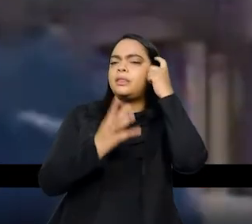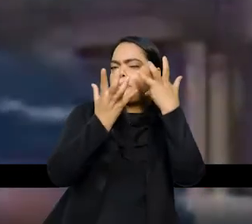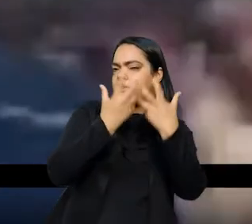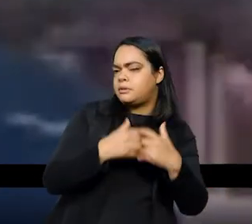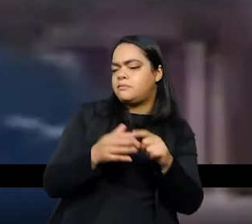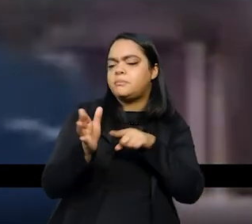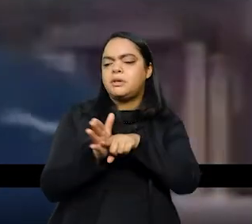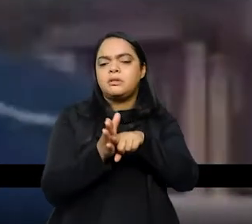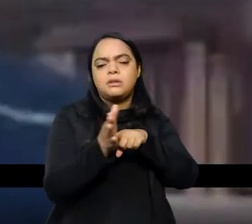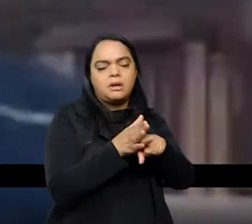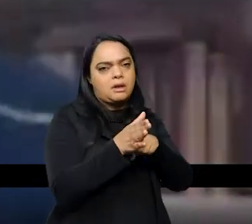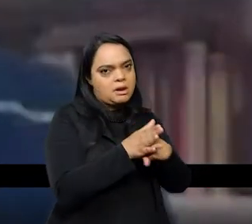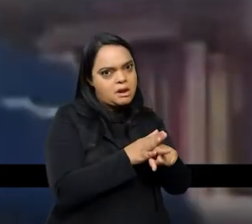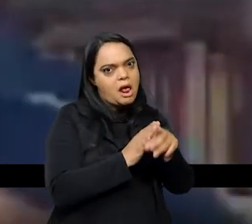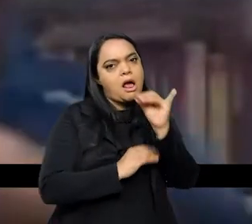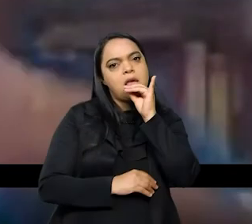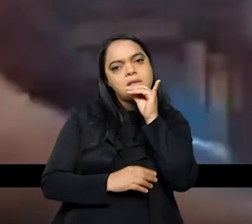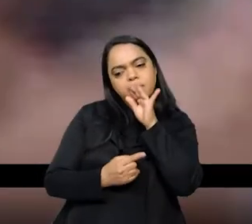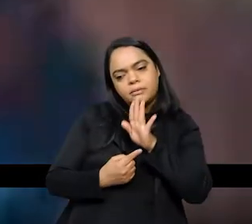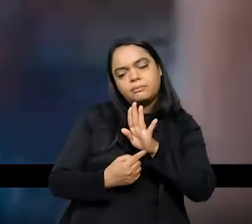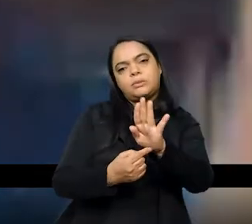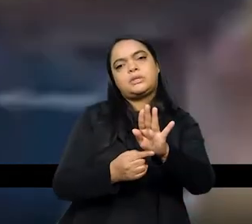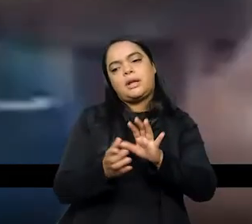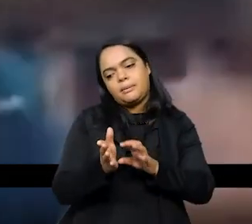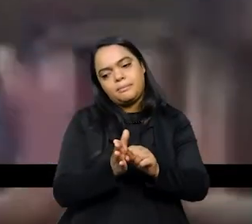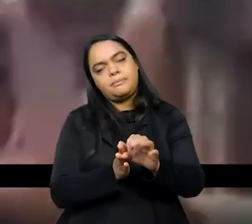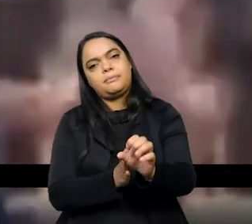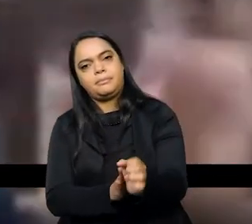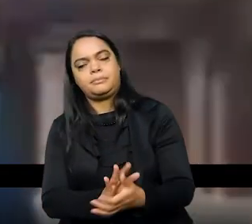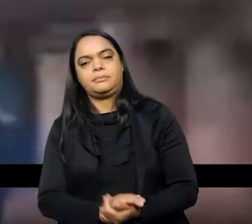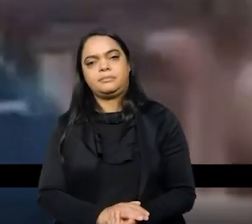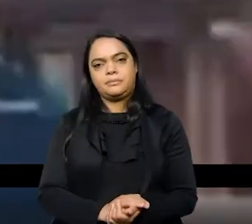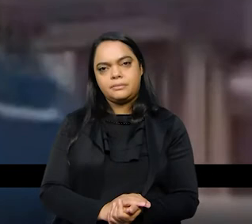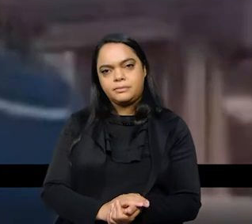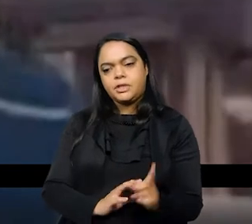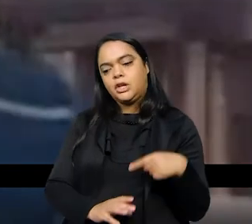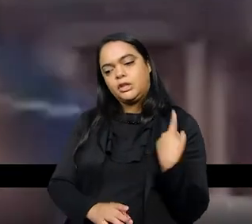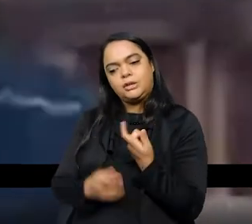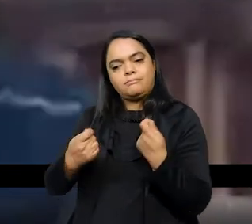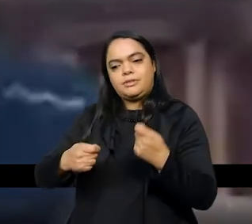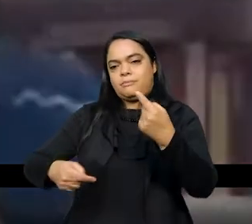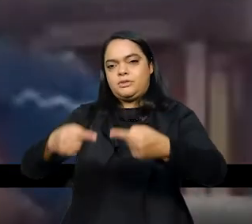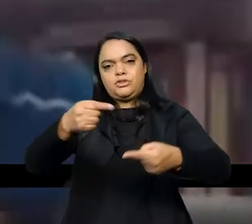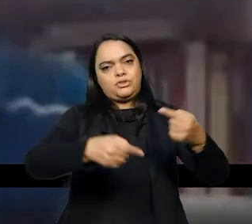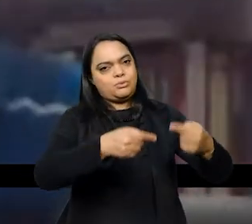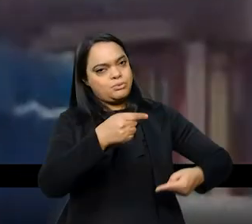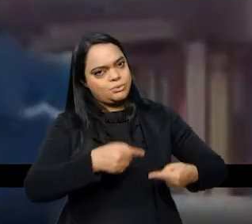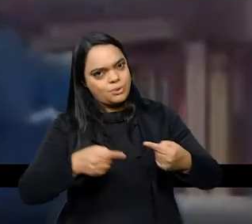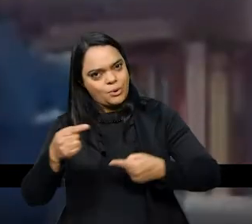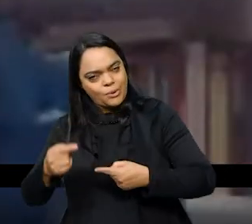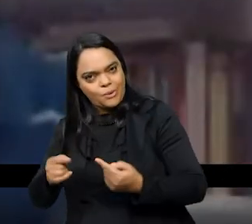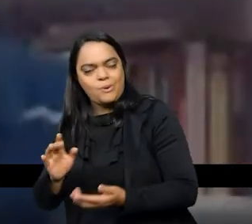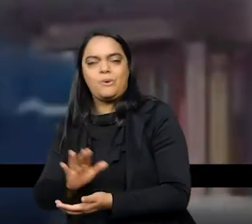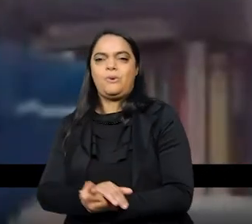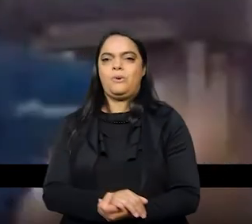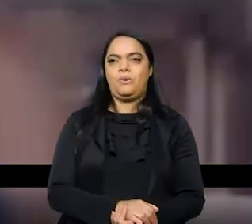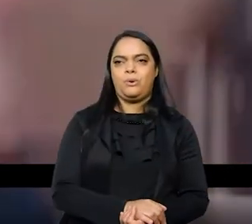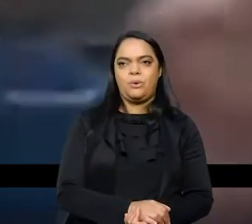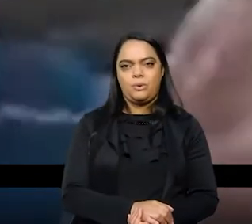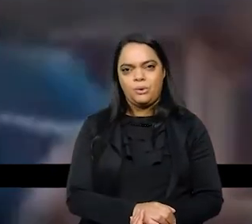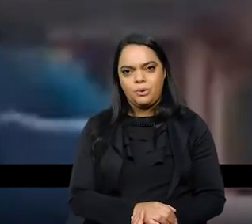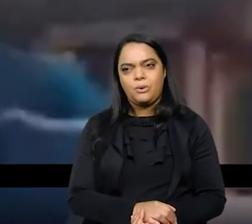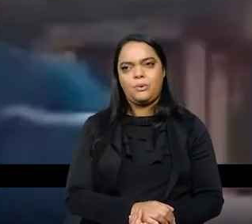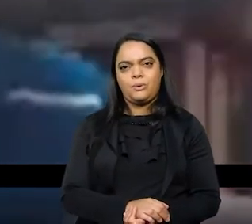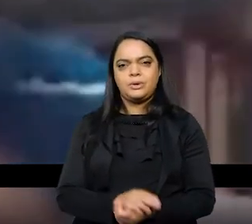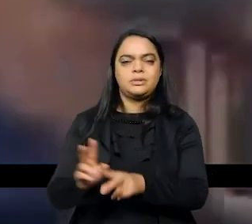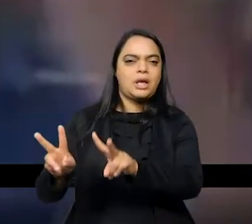trazer exemplos, vamos fazer uma pesquisa sobre isso. Vamos fazer uns fóruns de discussões, trazendo, assim, talvez, assuntos